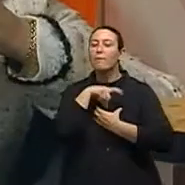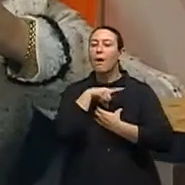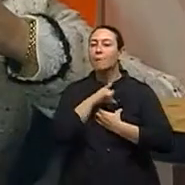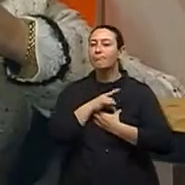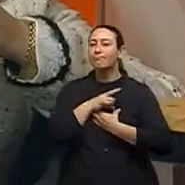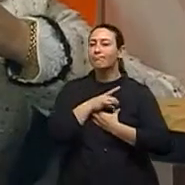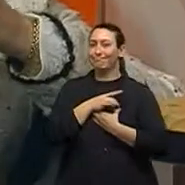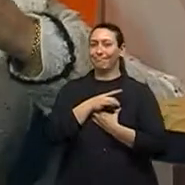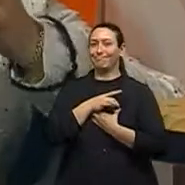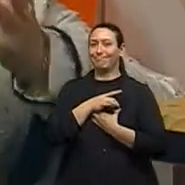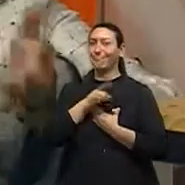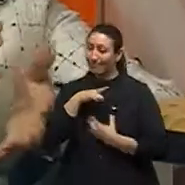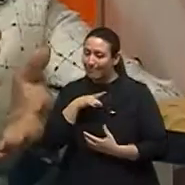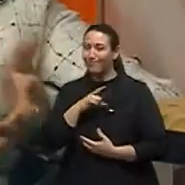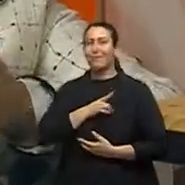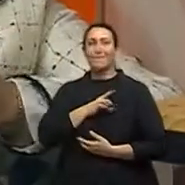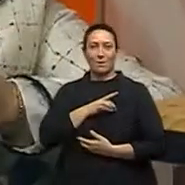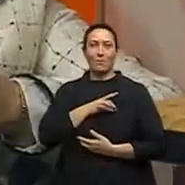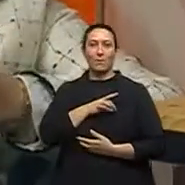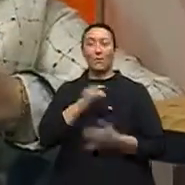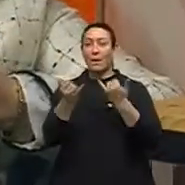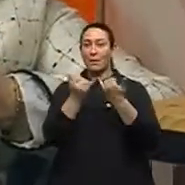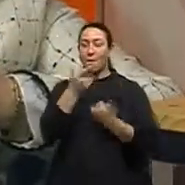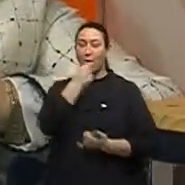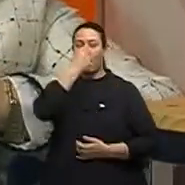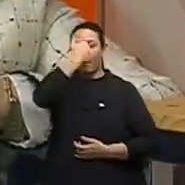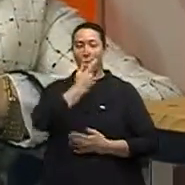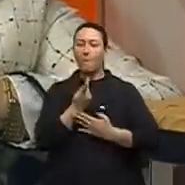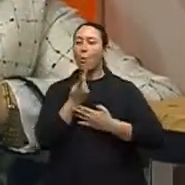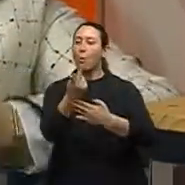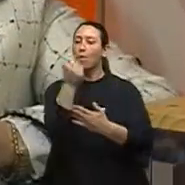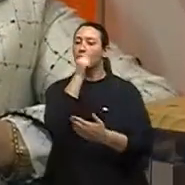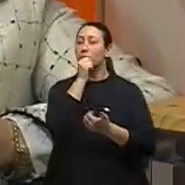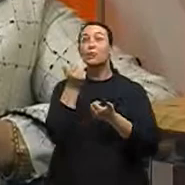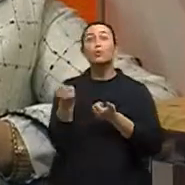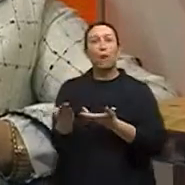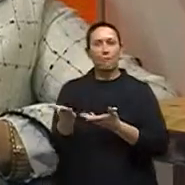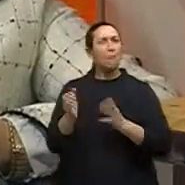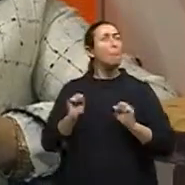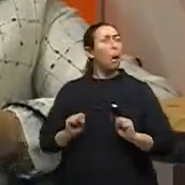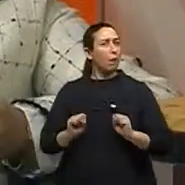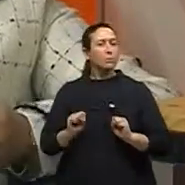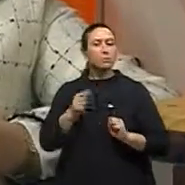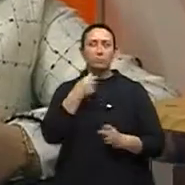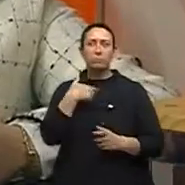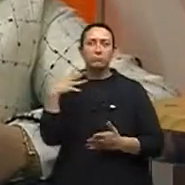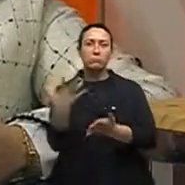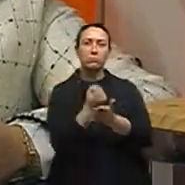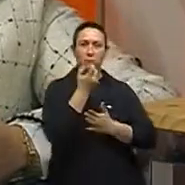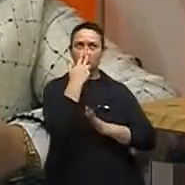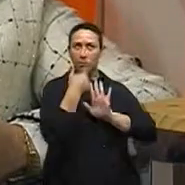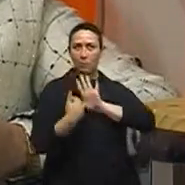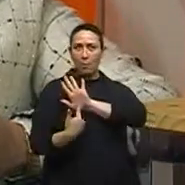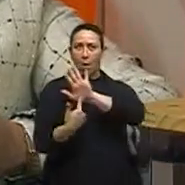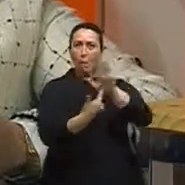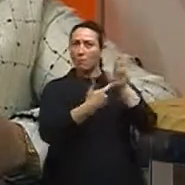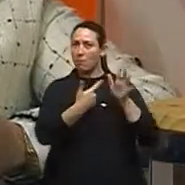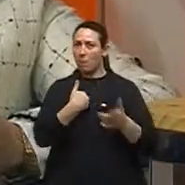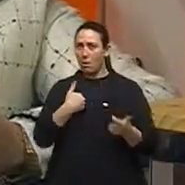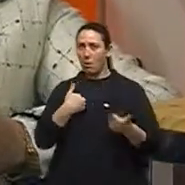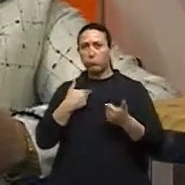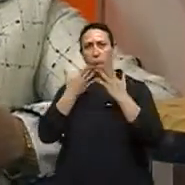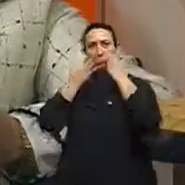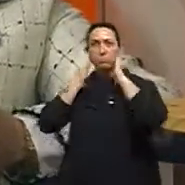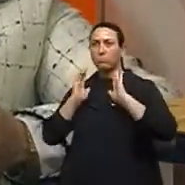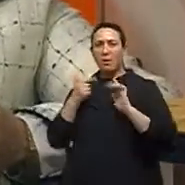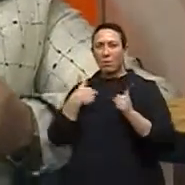do homem buscar as meninas jovens pode ser uma defesa sim uma defesa contra eu não quero olhar